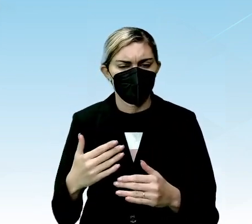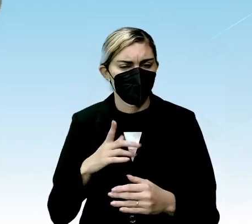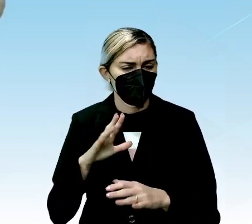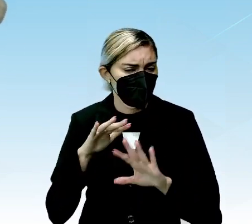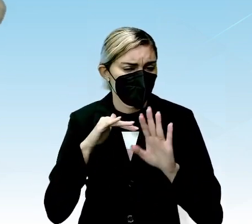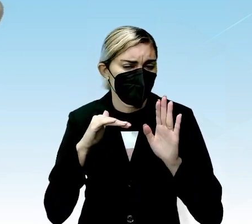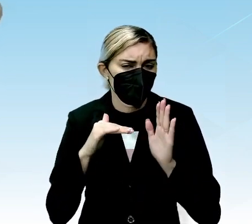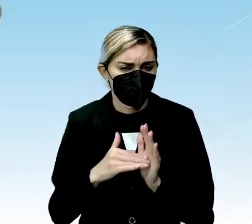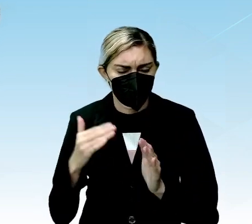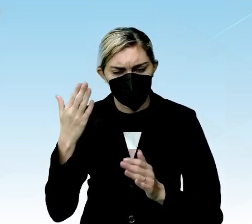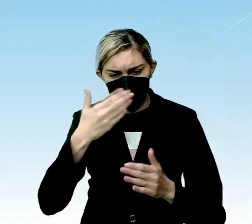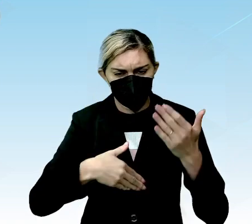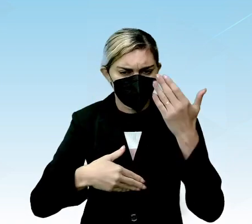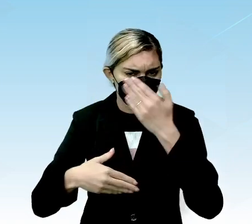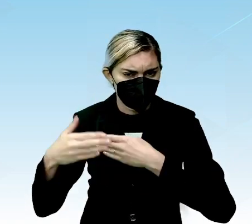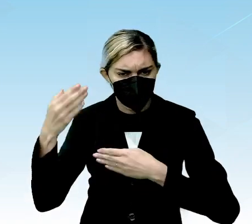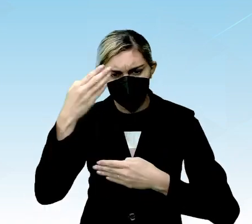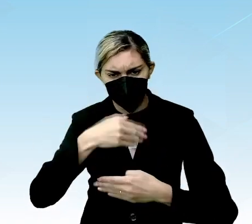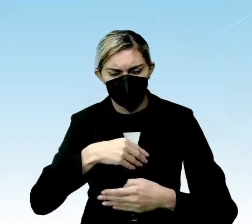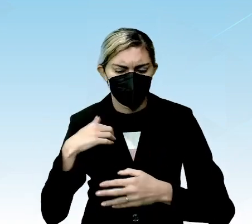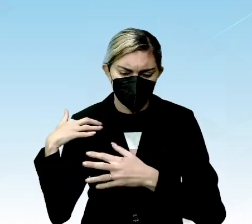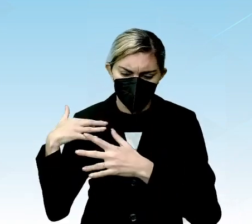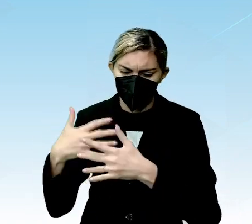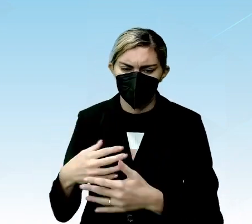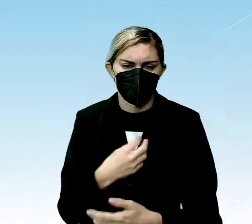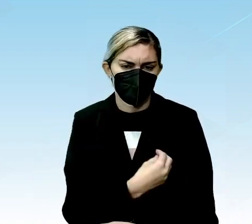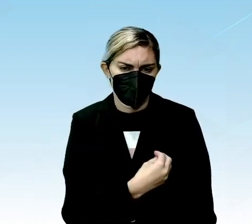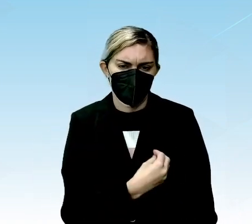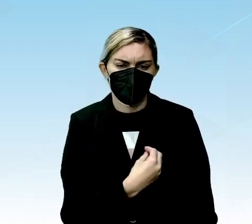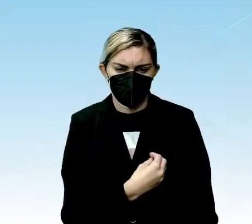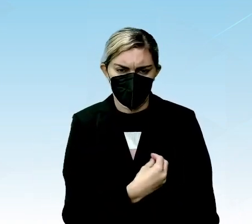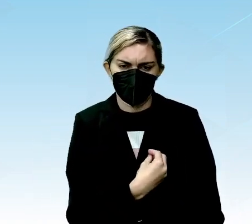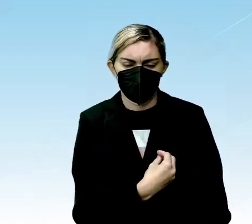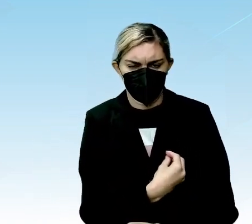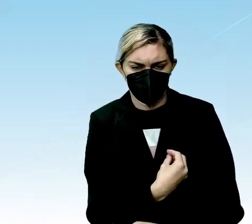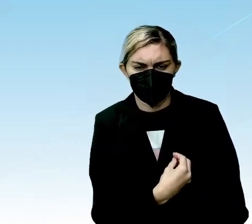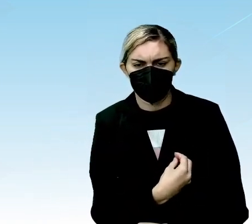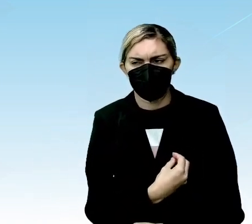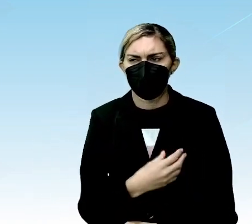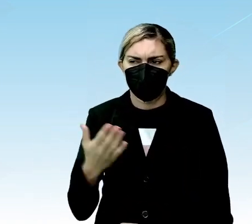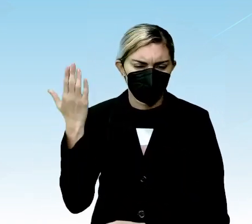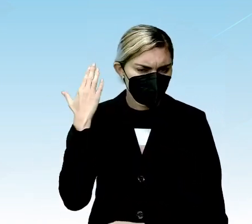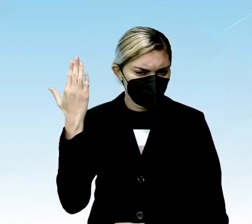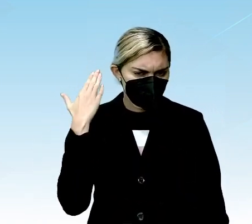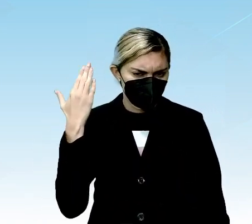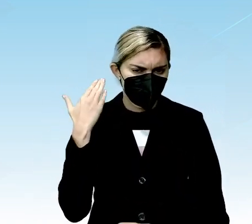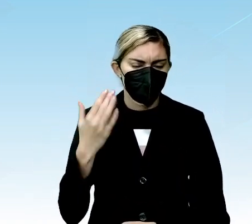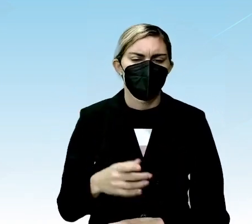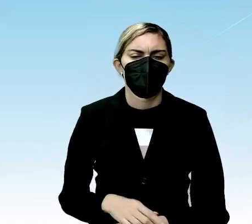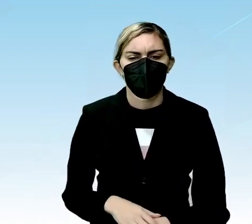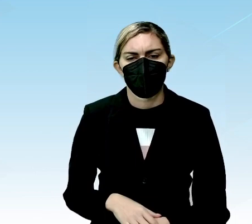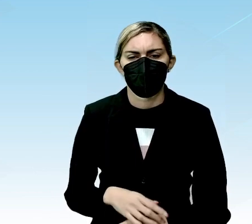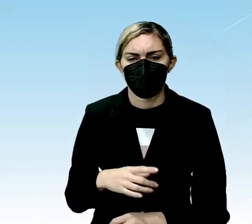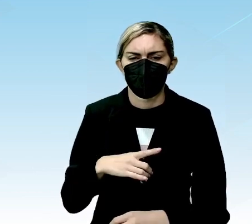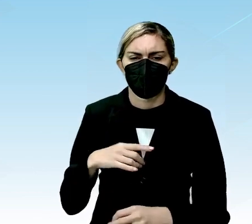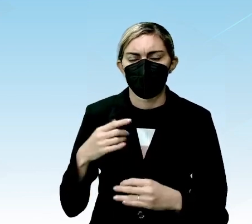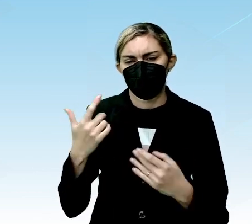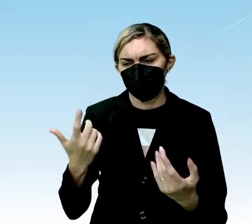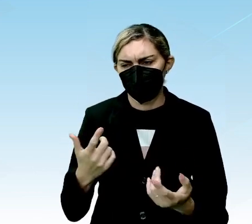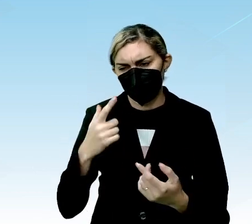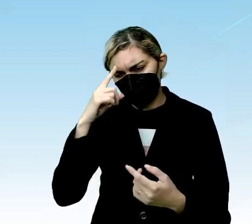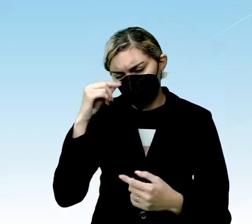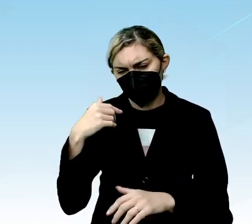todas as provações impostas ao longo de suas vidas passadas e atingiram o ápice